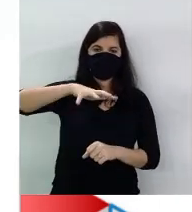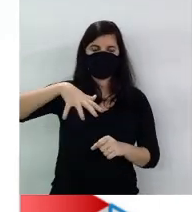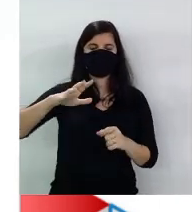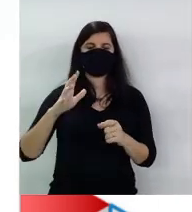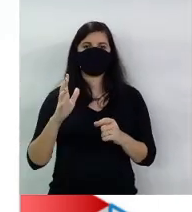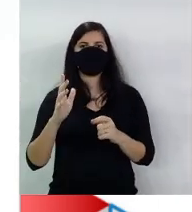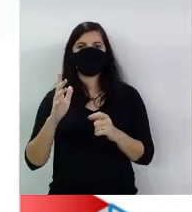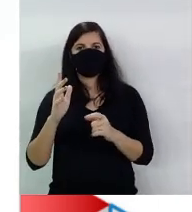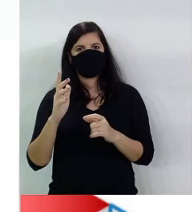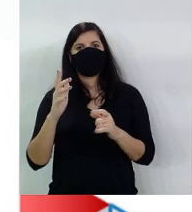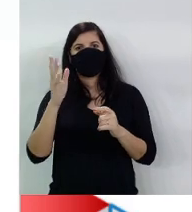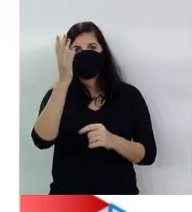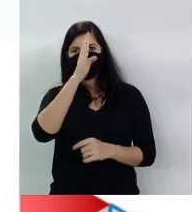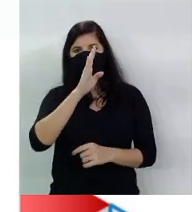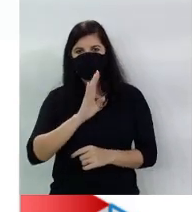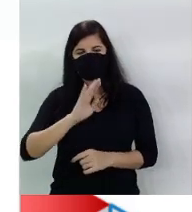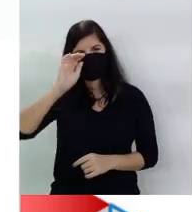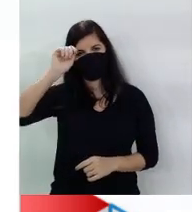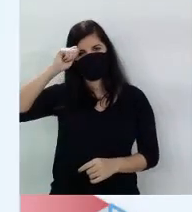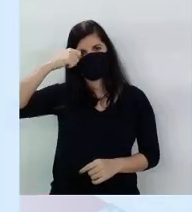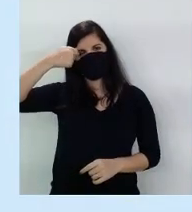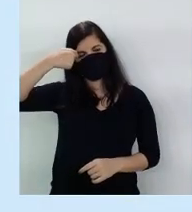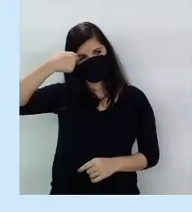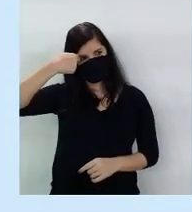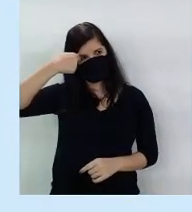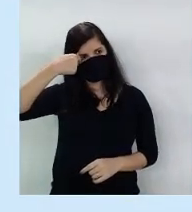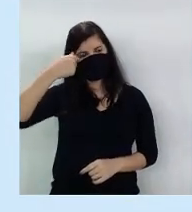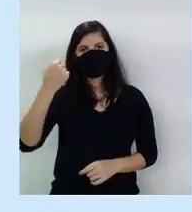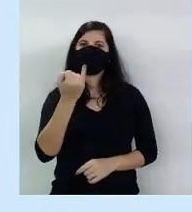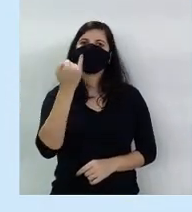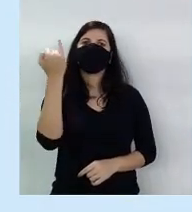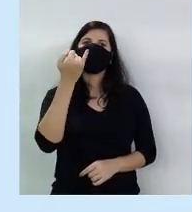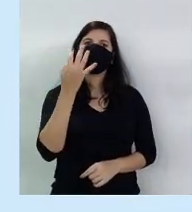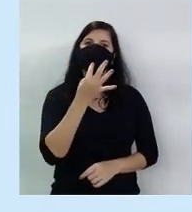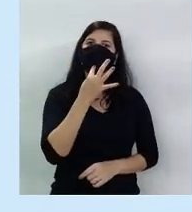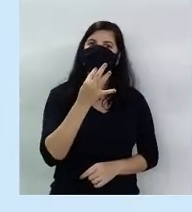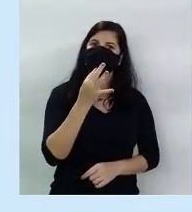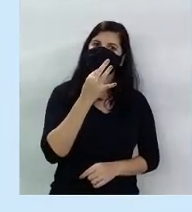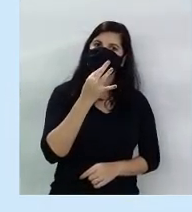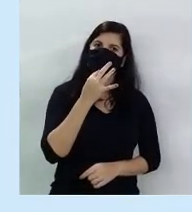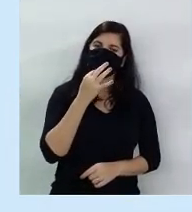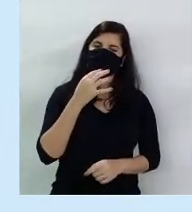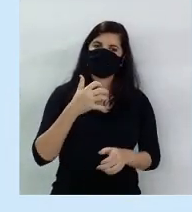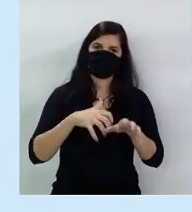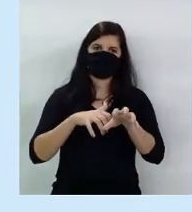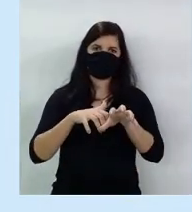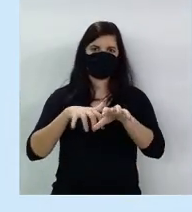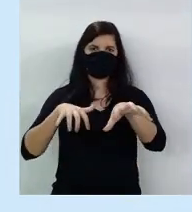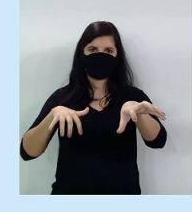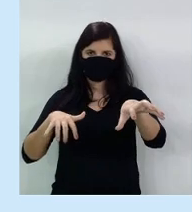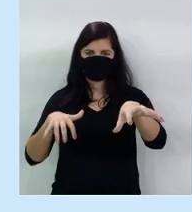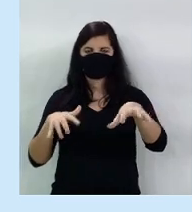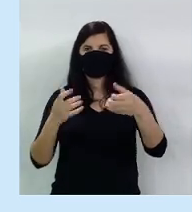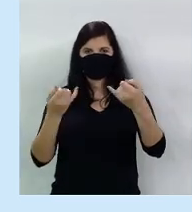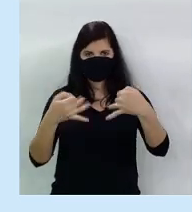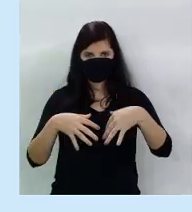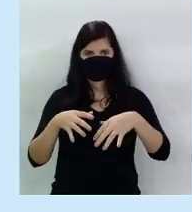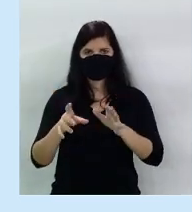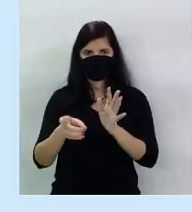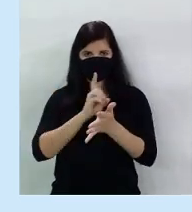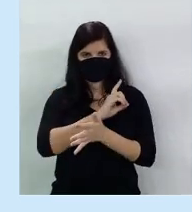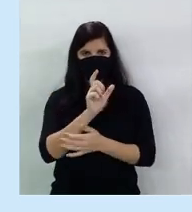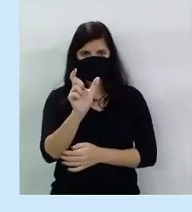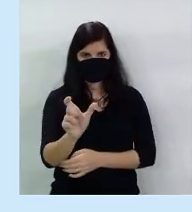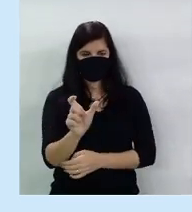e afro-brasileiros. É importante conhecer isso, é por isso que aquela palavra híbrida no começo. Então, vejam só aqui